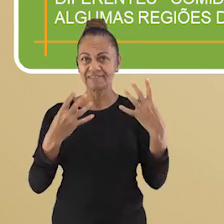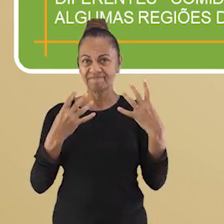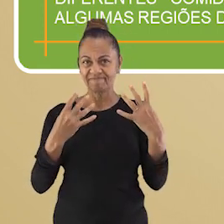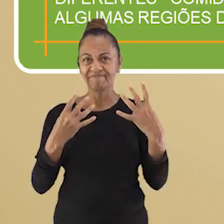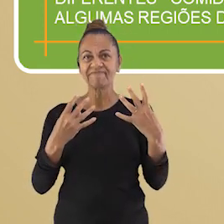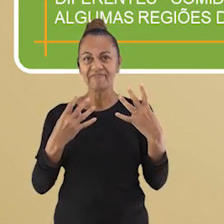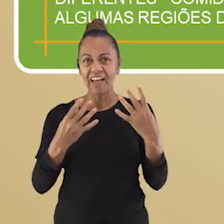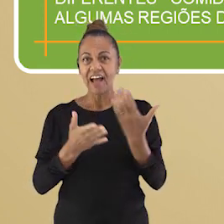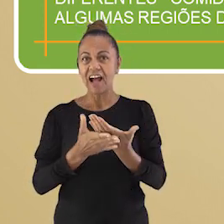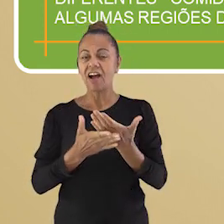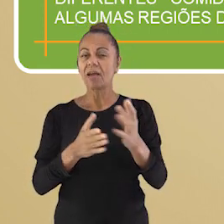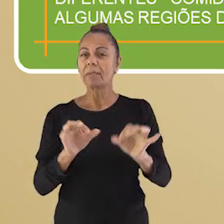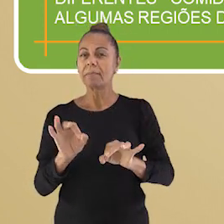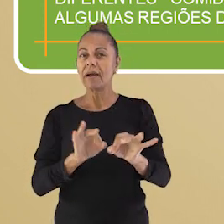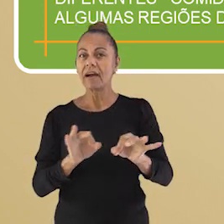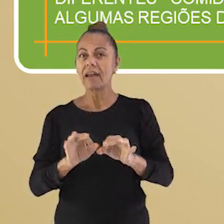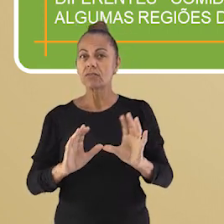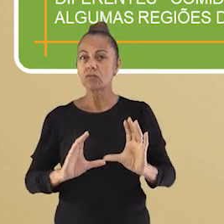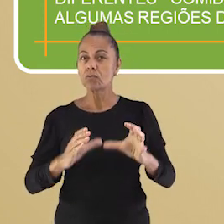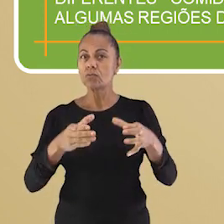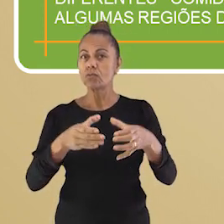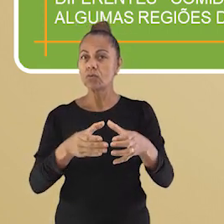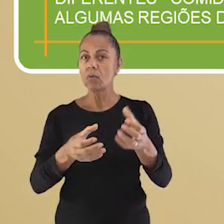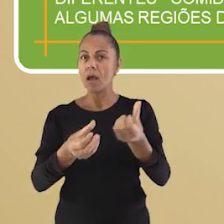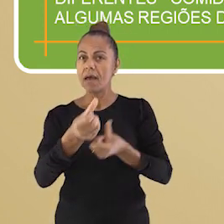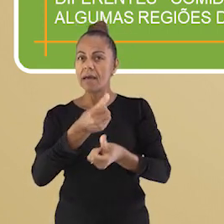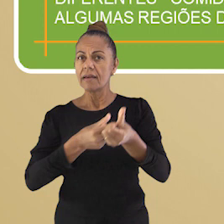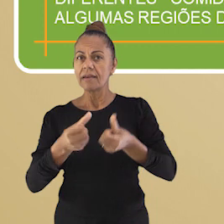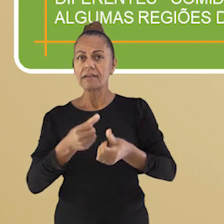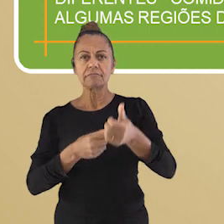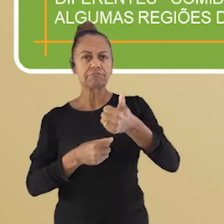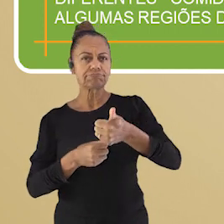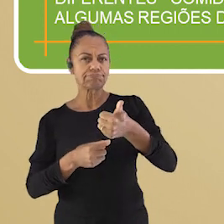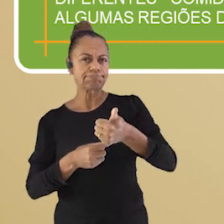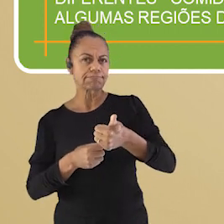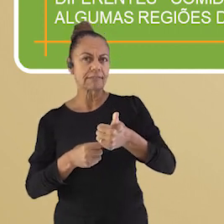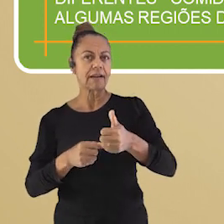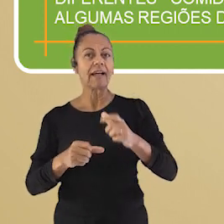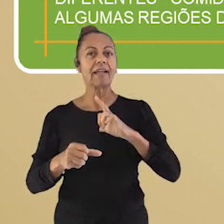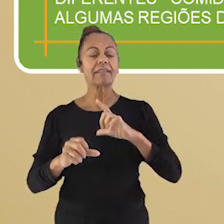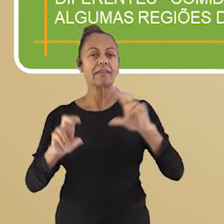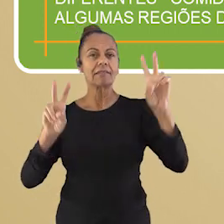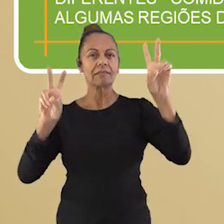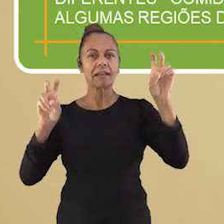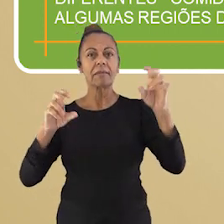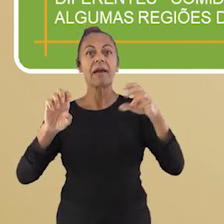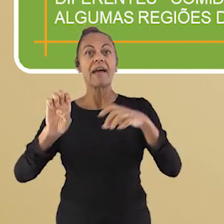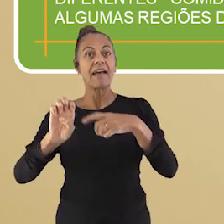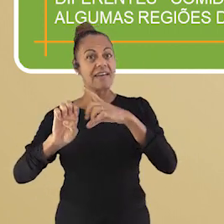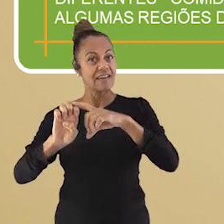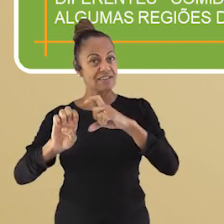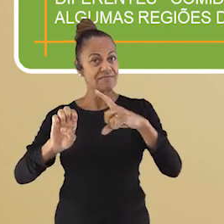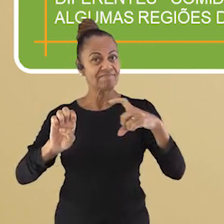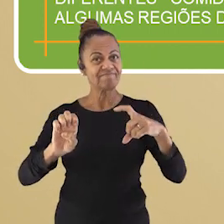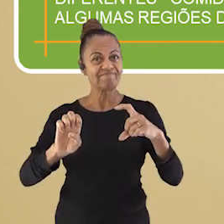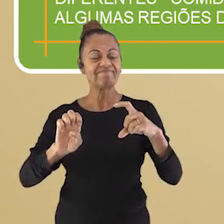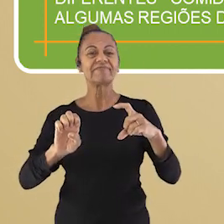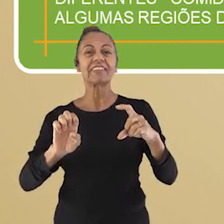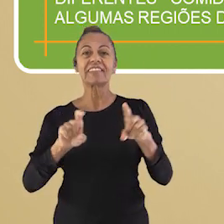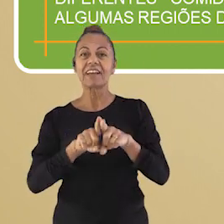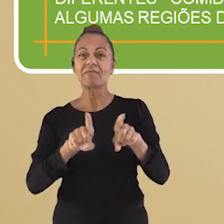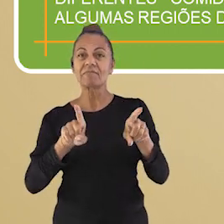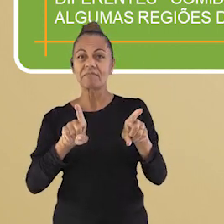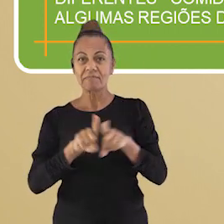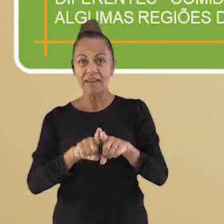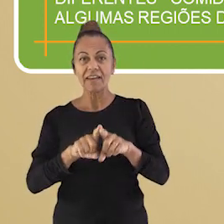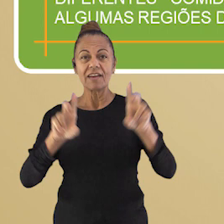primeiro ciclo da EJA, como eixo temático Empreendedorismo e Educação Financeira. O objetivo de aprendizagem